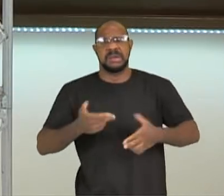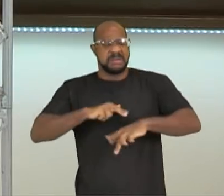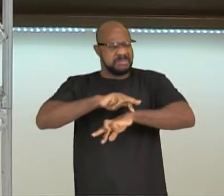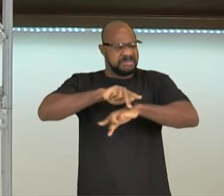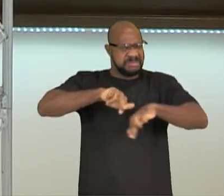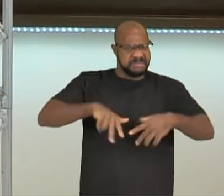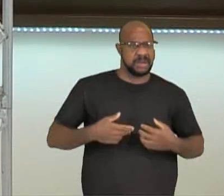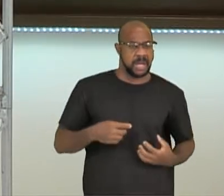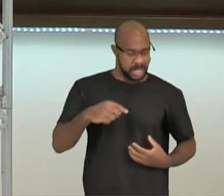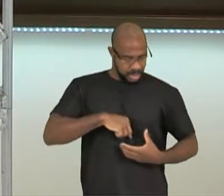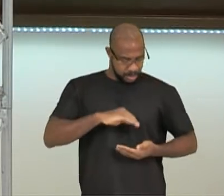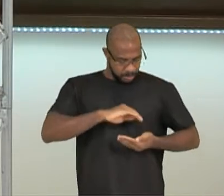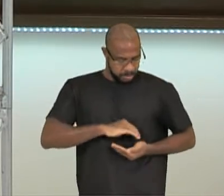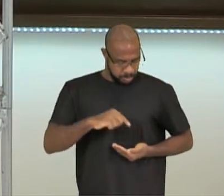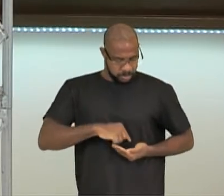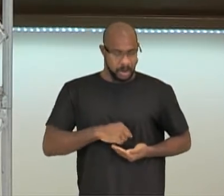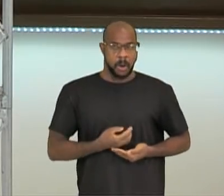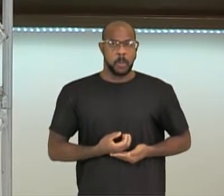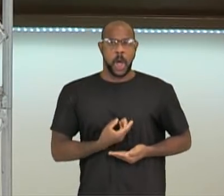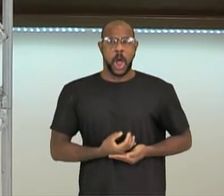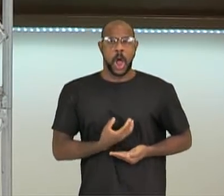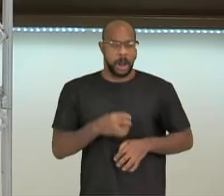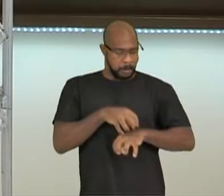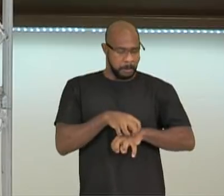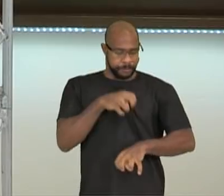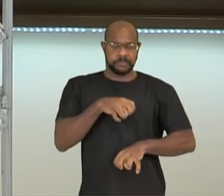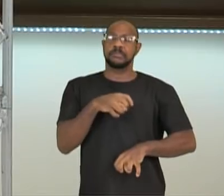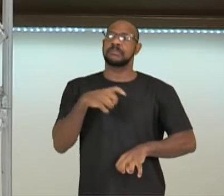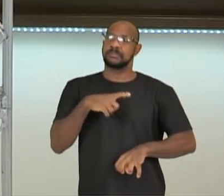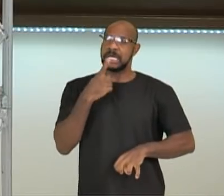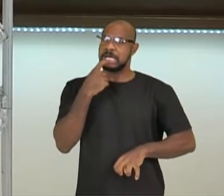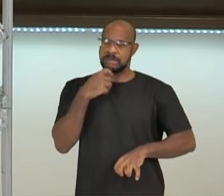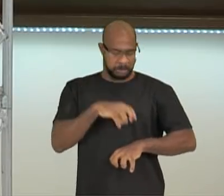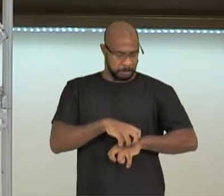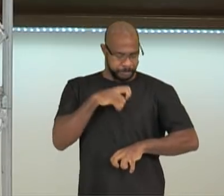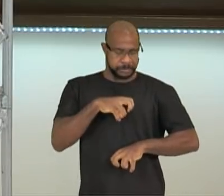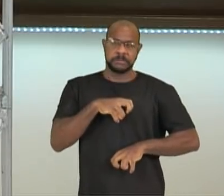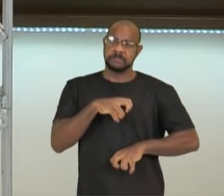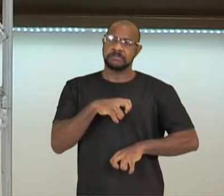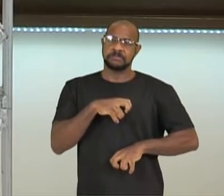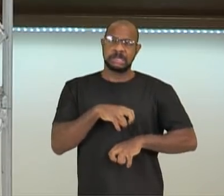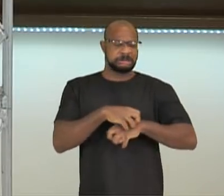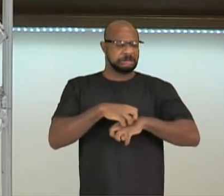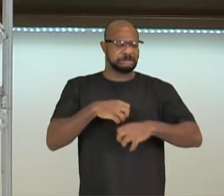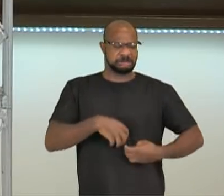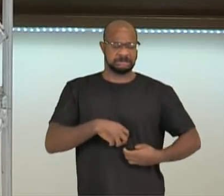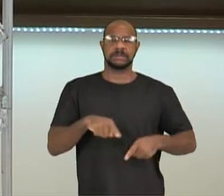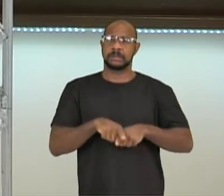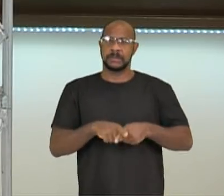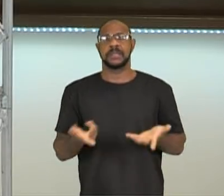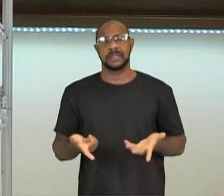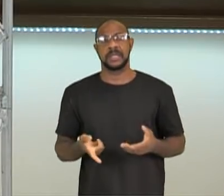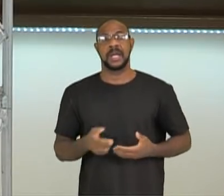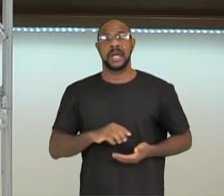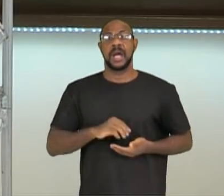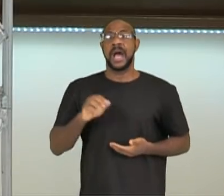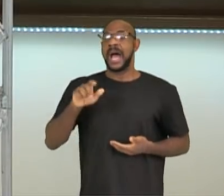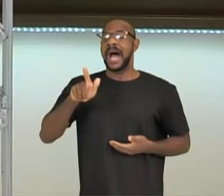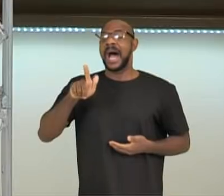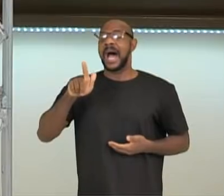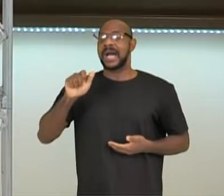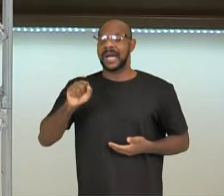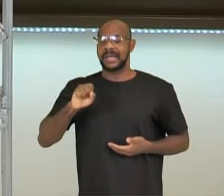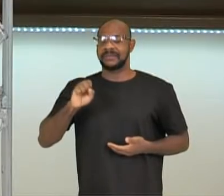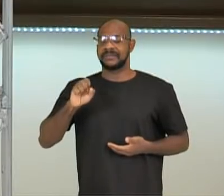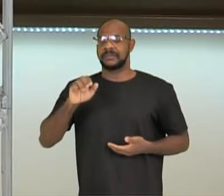estômago podem, sim, ir inflamando com o tempo. Mas é claro, a gastrite não é ocasionada apenas